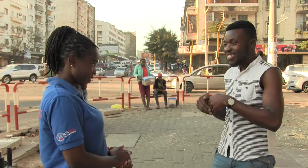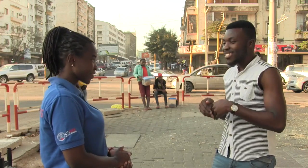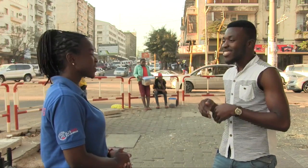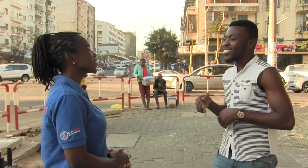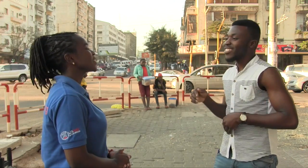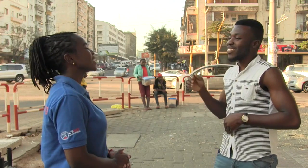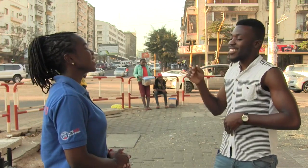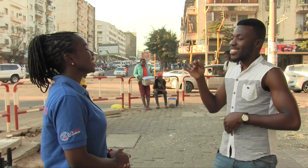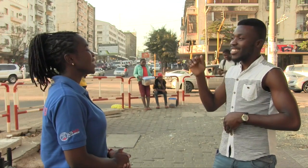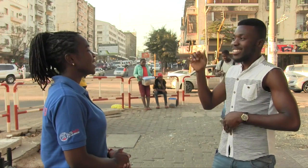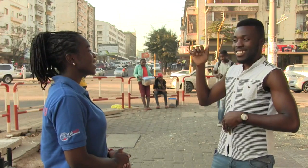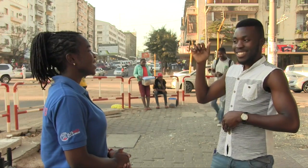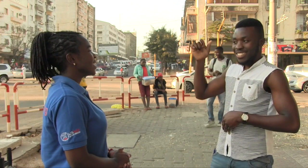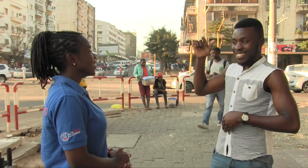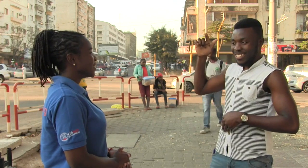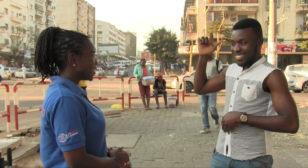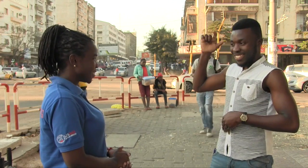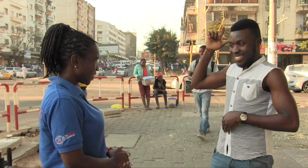navio,